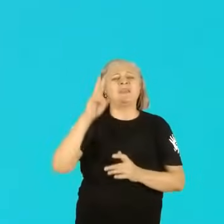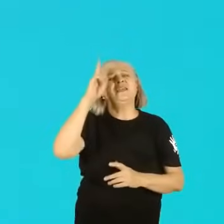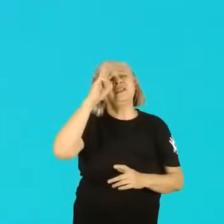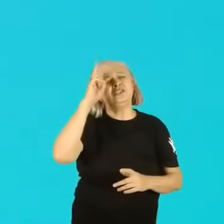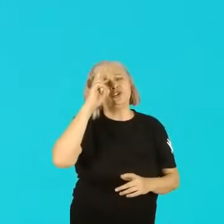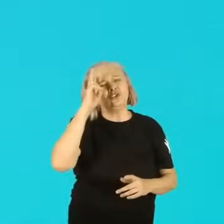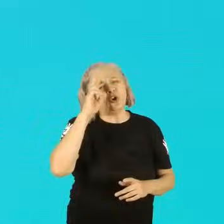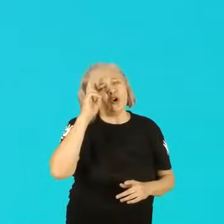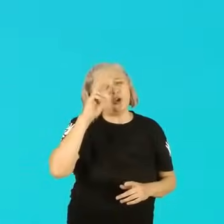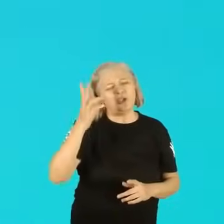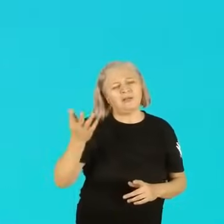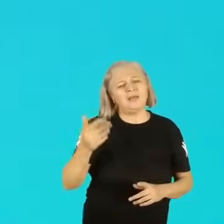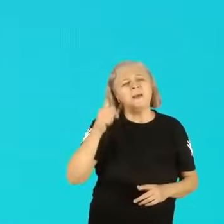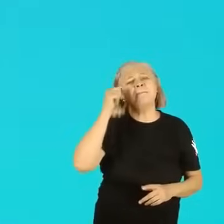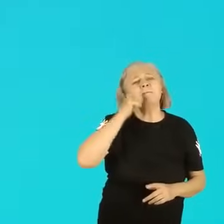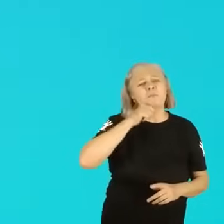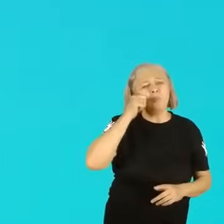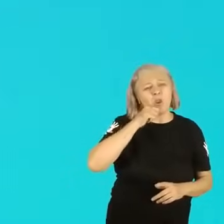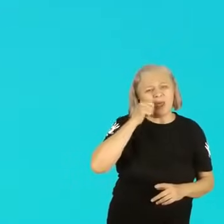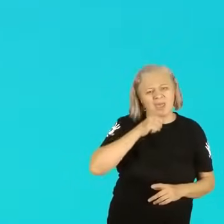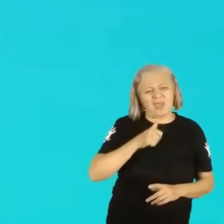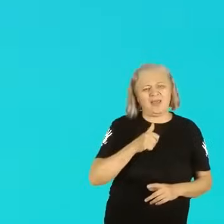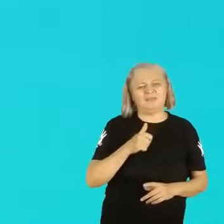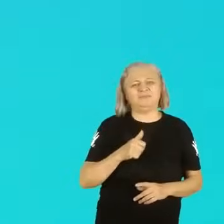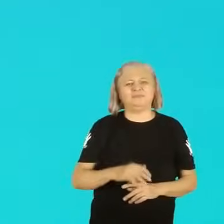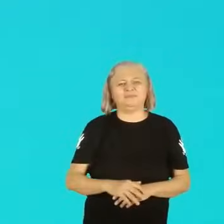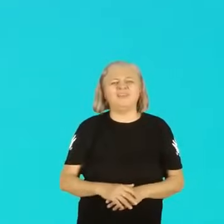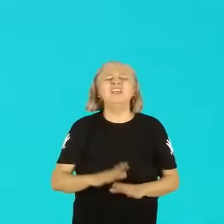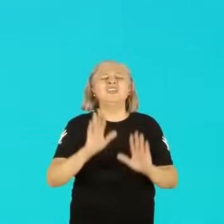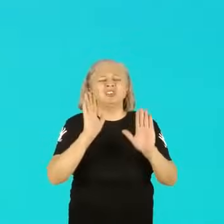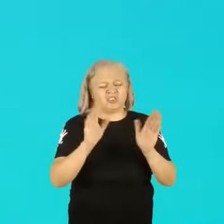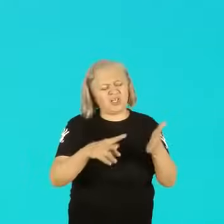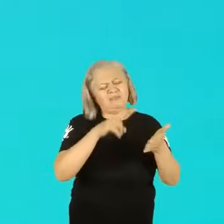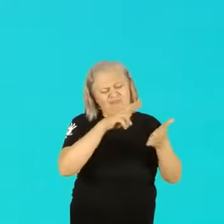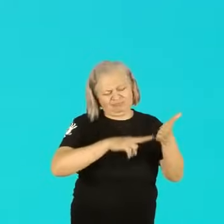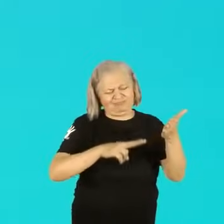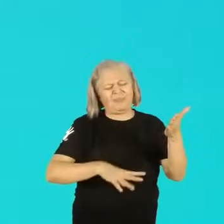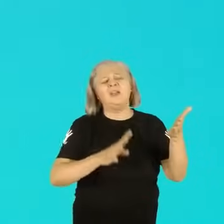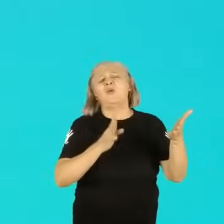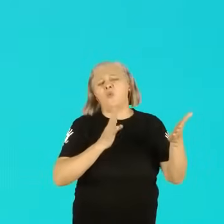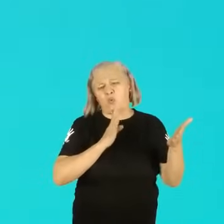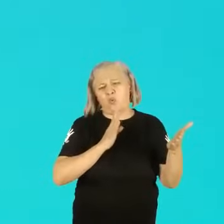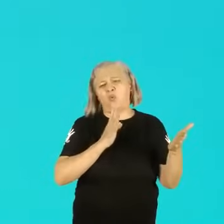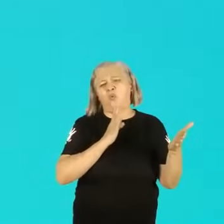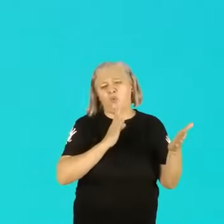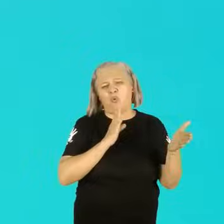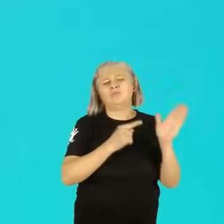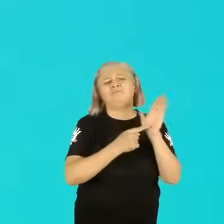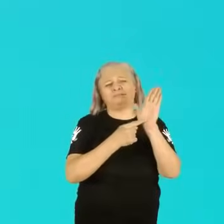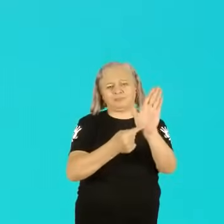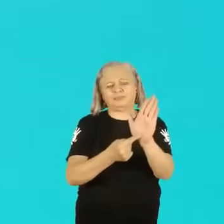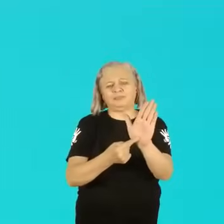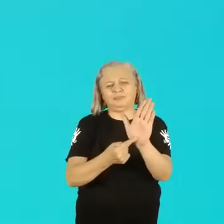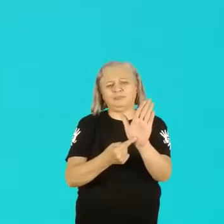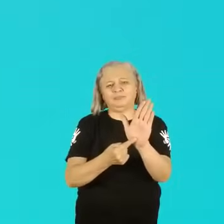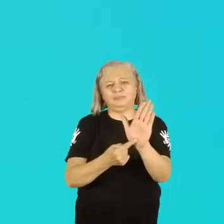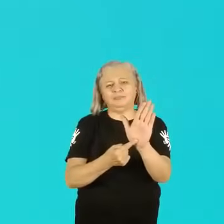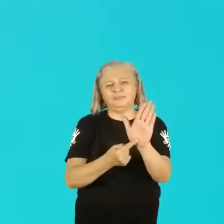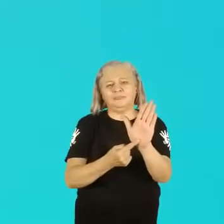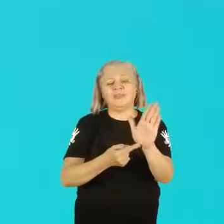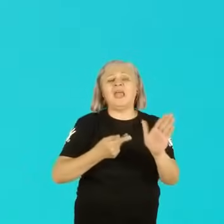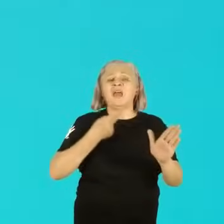uma história já muito conhecida. E o que mais se fala